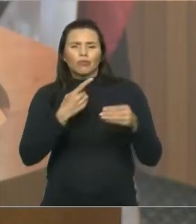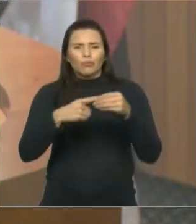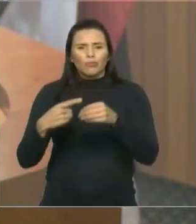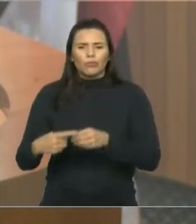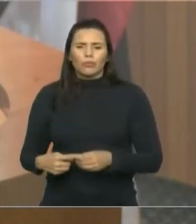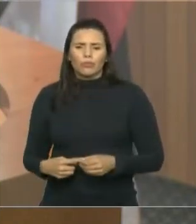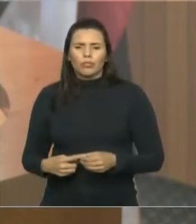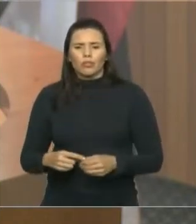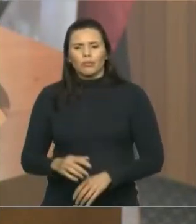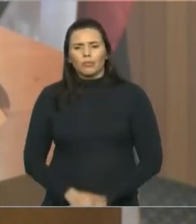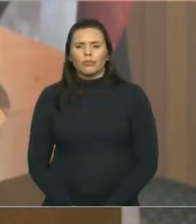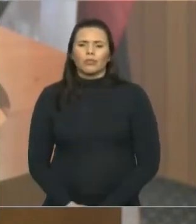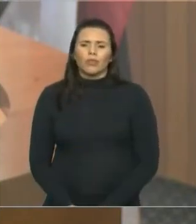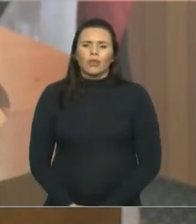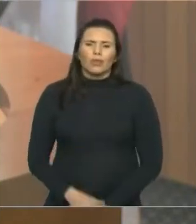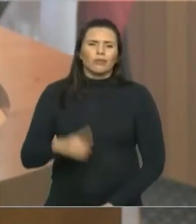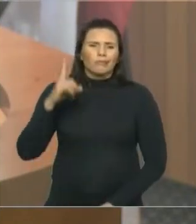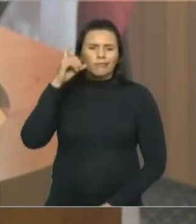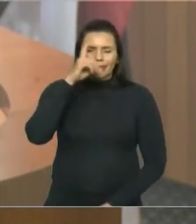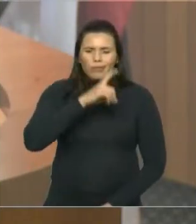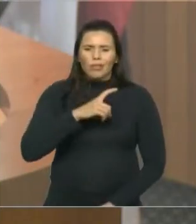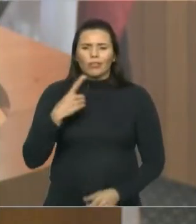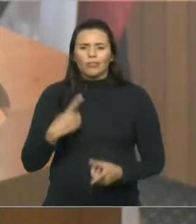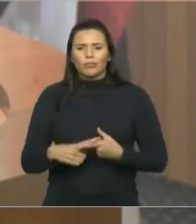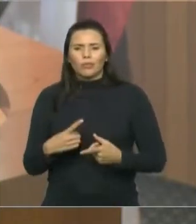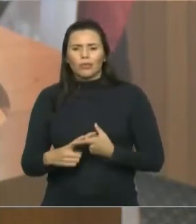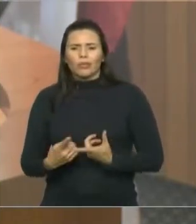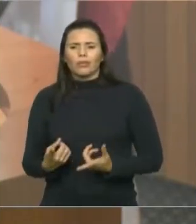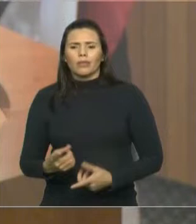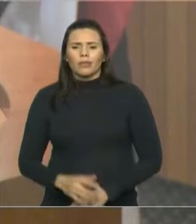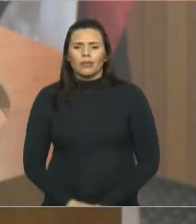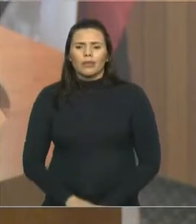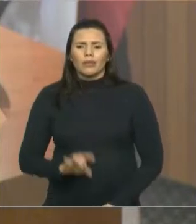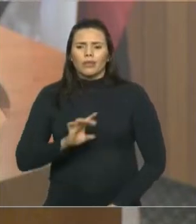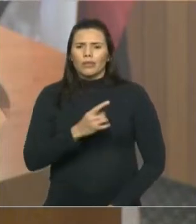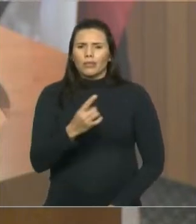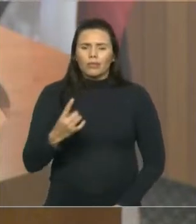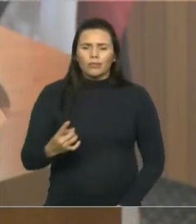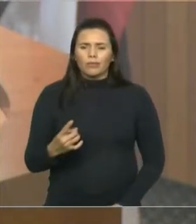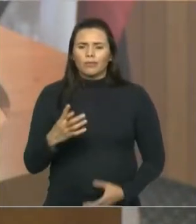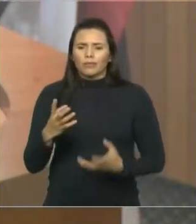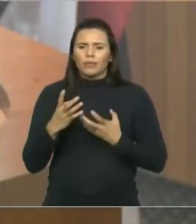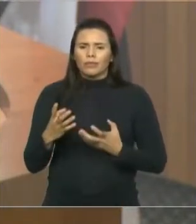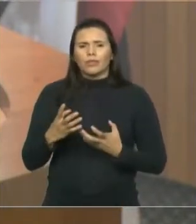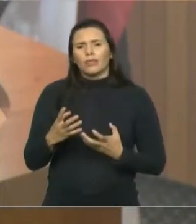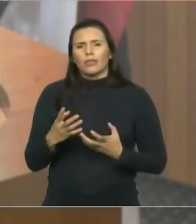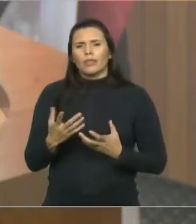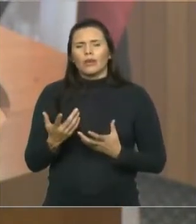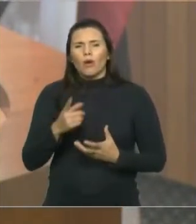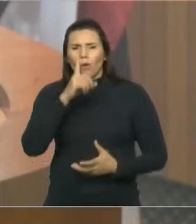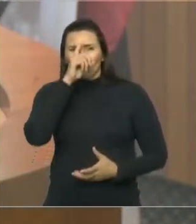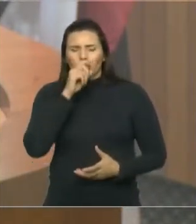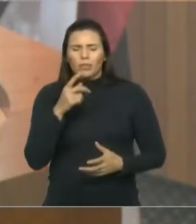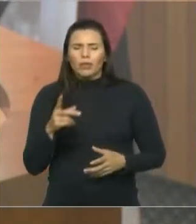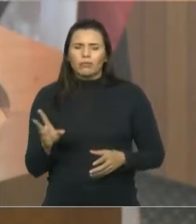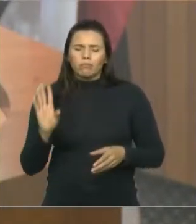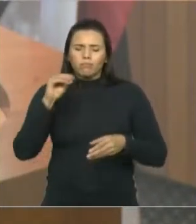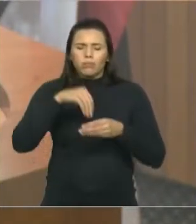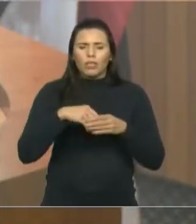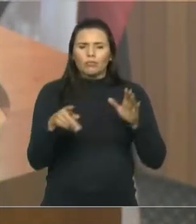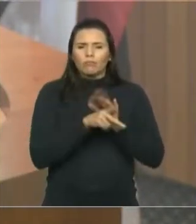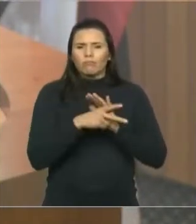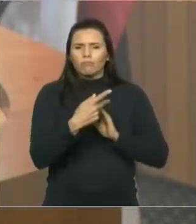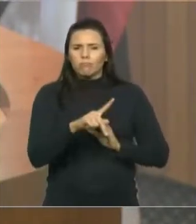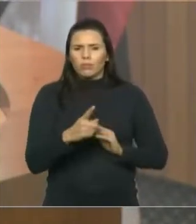tido alguma resistência, porque todo mundo quer o serviço na sua unidade, na sua cidade, a gente